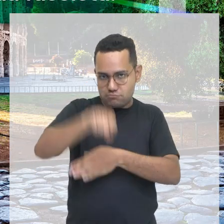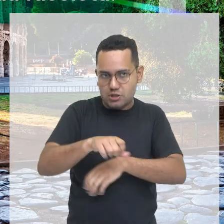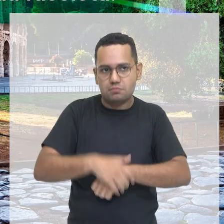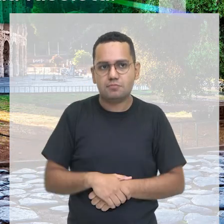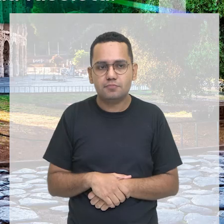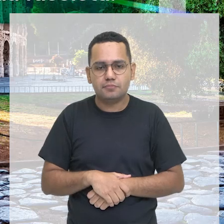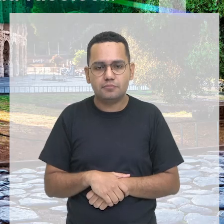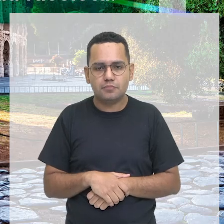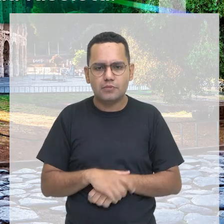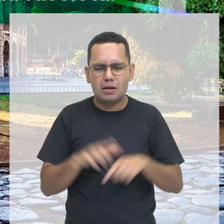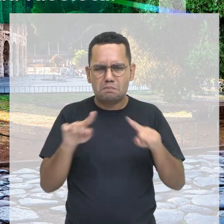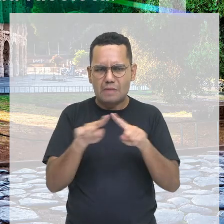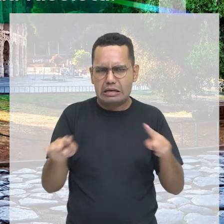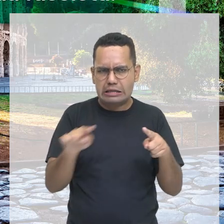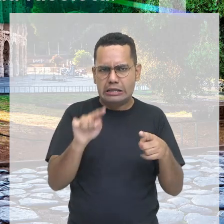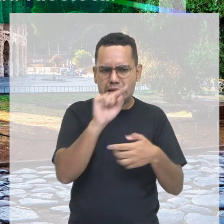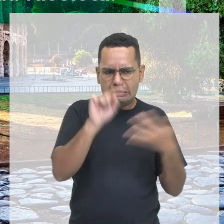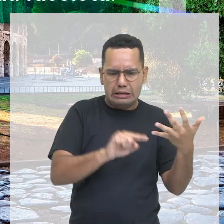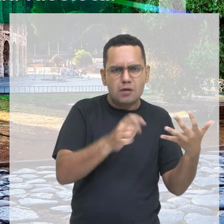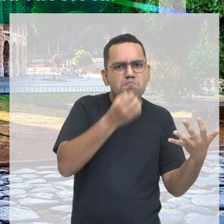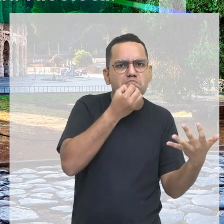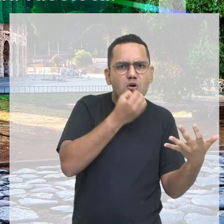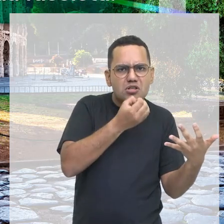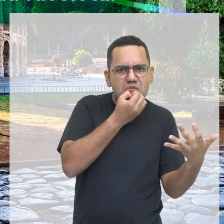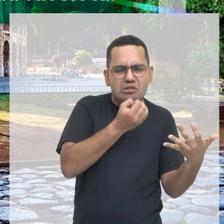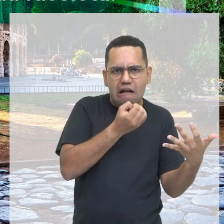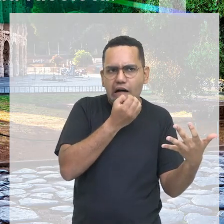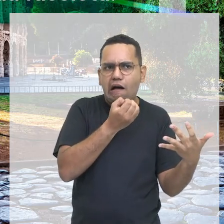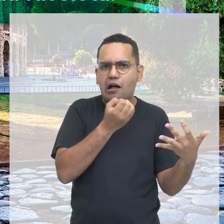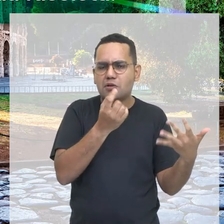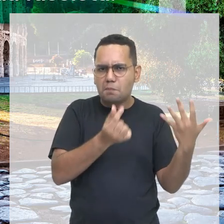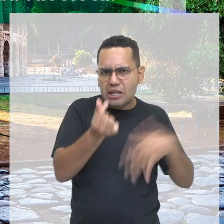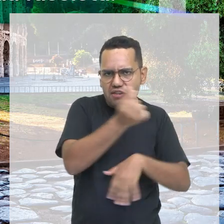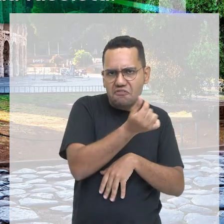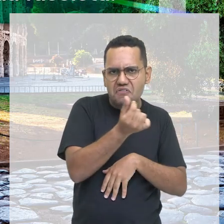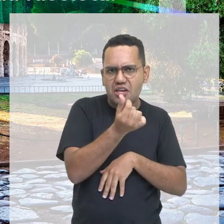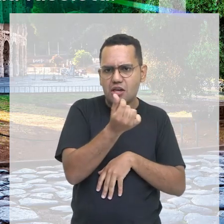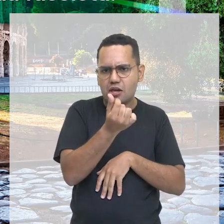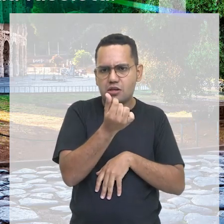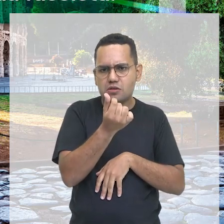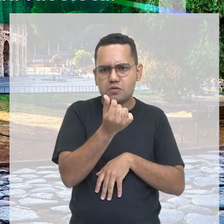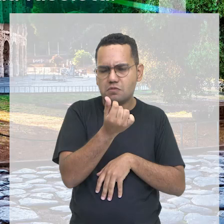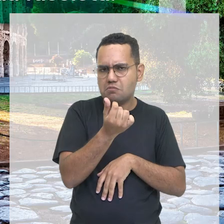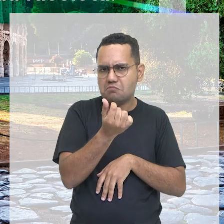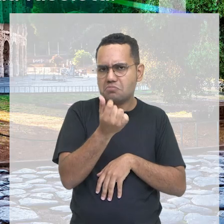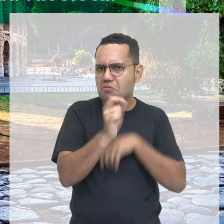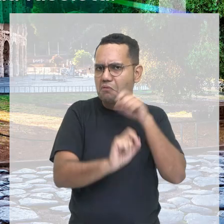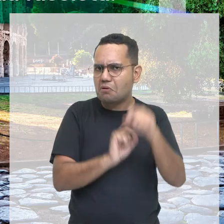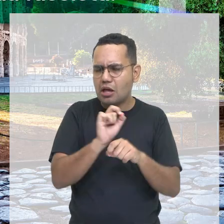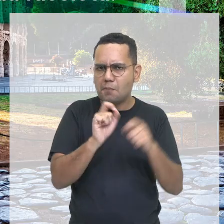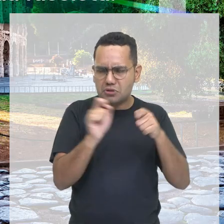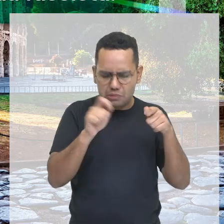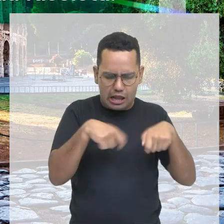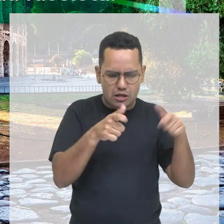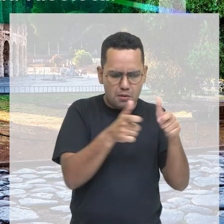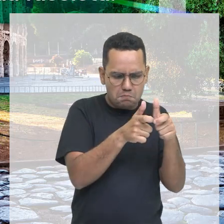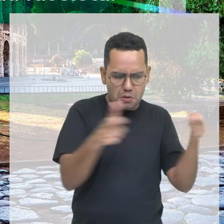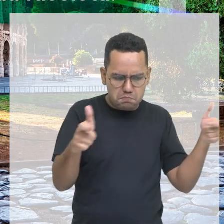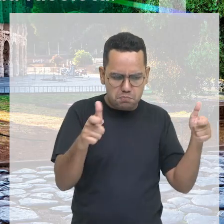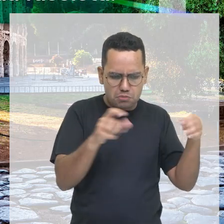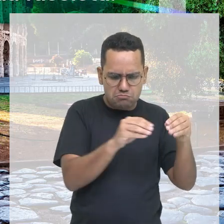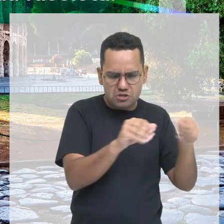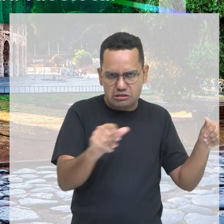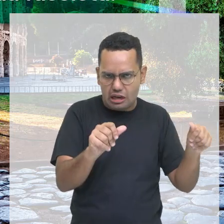benefícios que ela pensava que iria conseguir com o fim da guerra. Quais seriam esses benefícios? A expansão territorial,